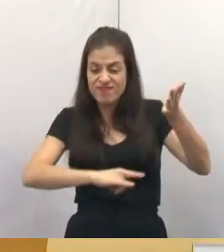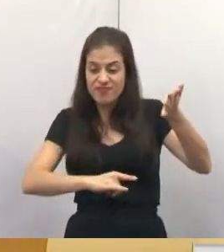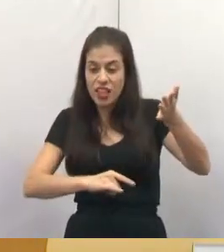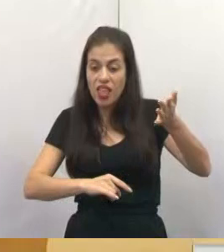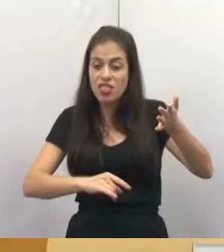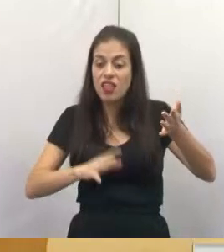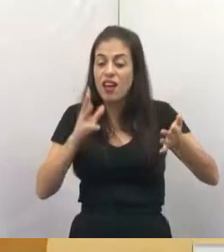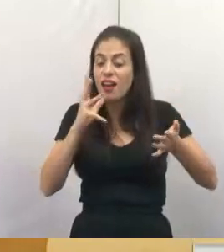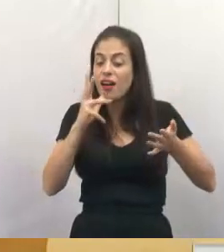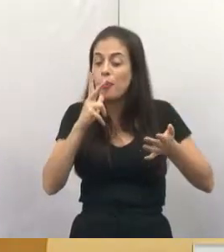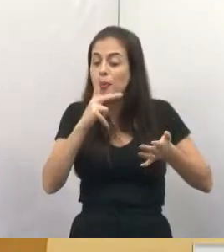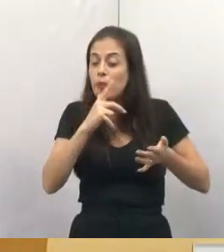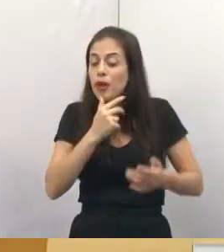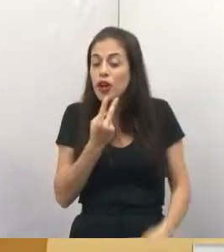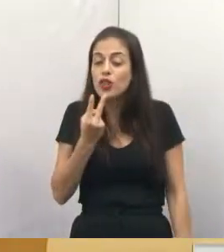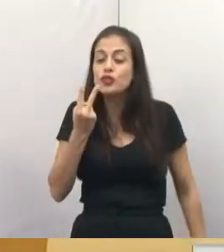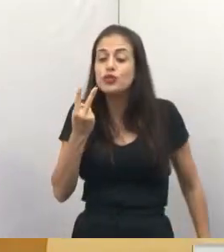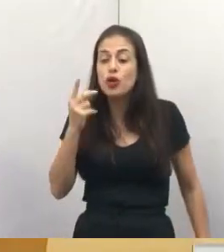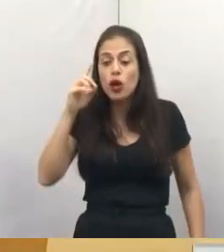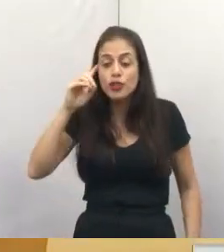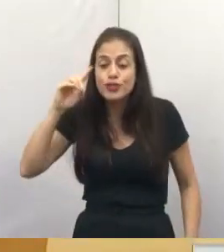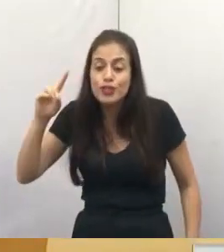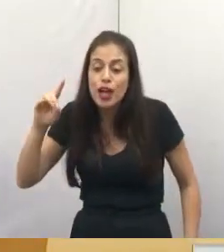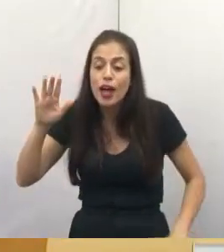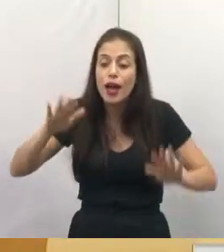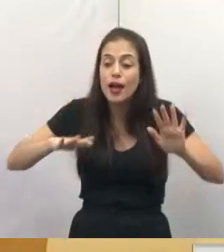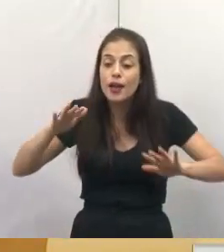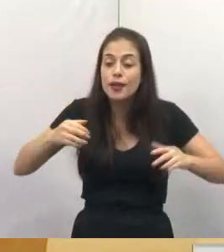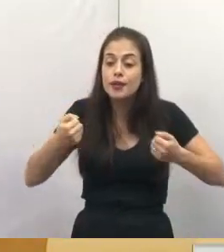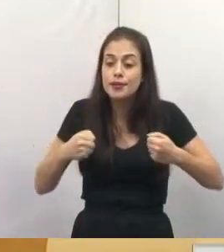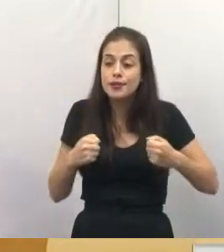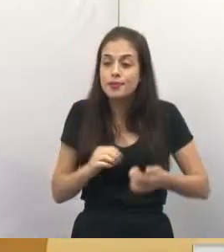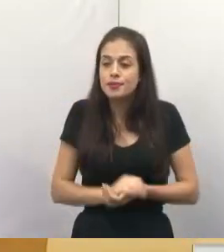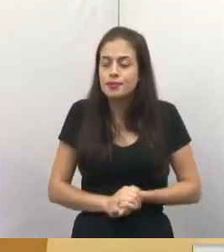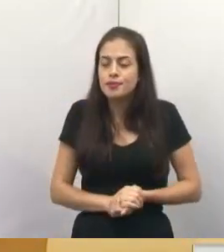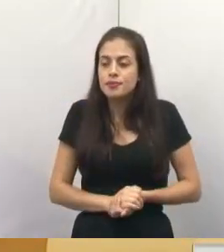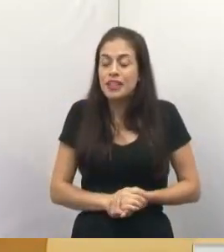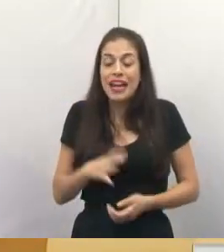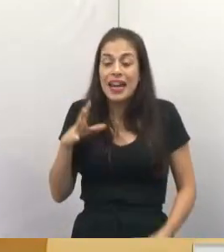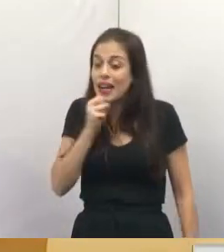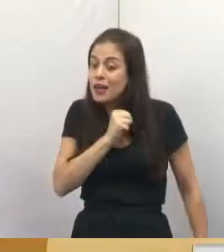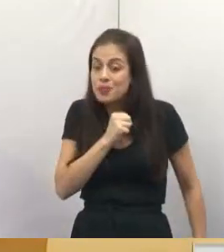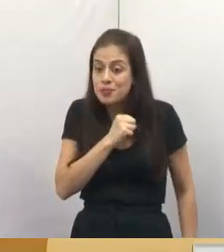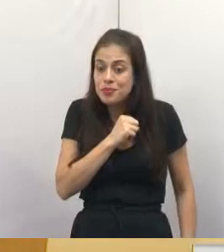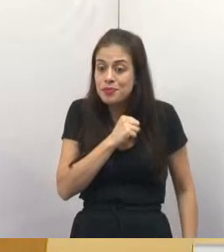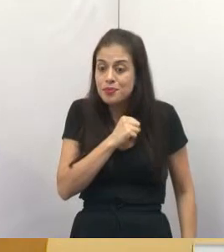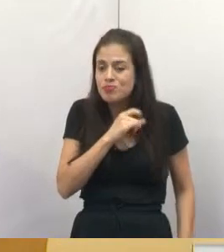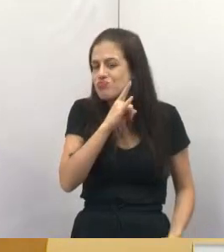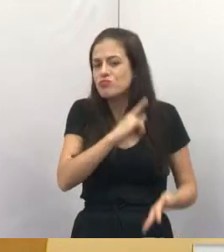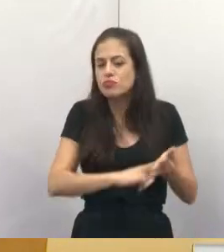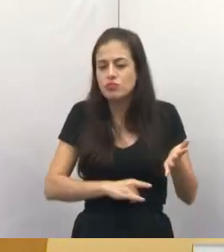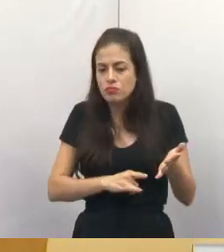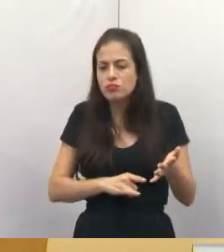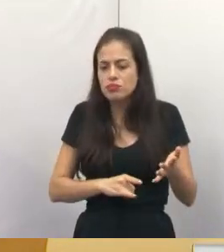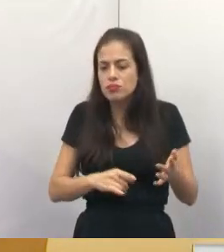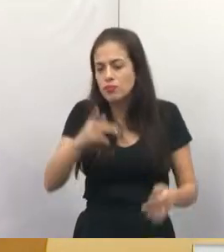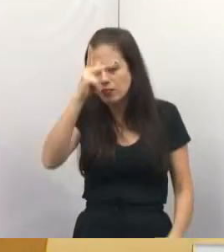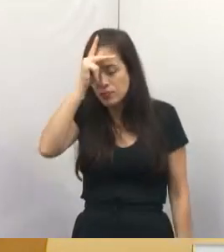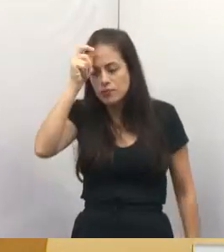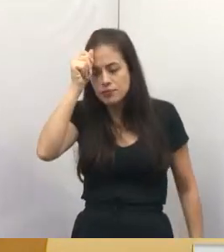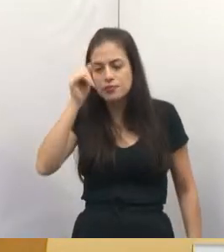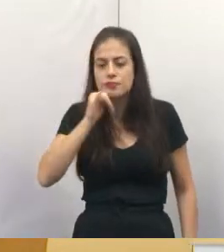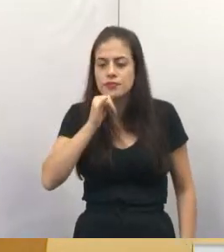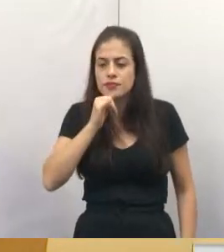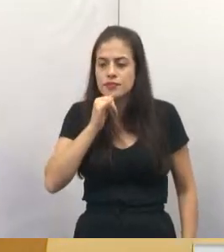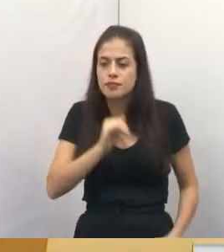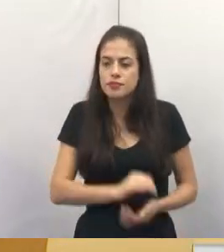compensar para vir um produto. Às vezes você precisa de uma certidão na prefeitura para algo urgente, que às vezes a gente acaba deixando sempre as coisas para a última hora,